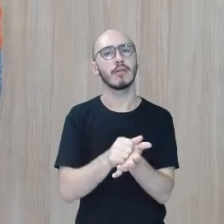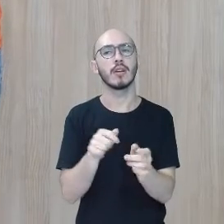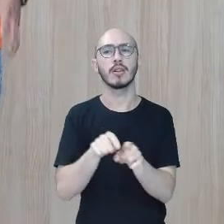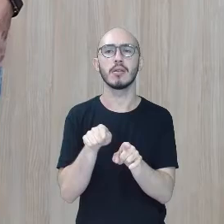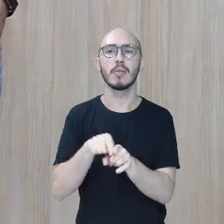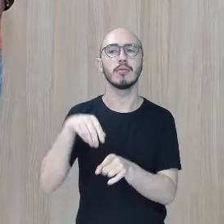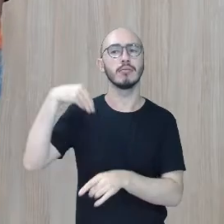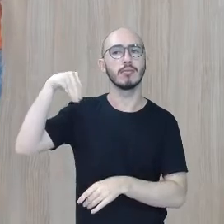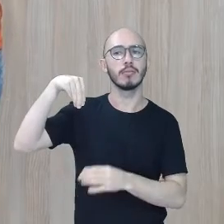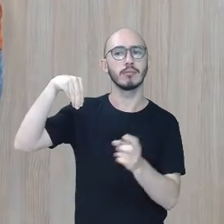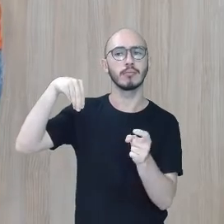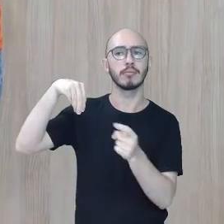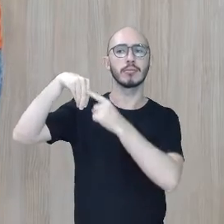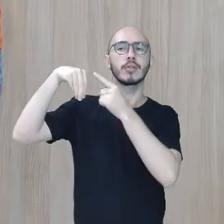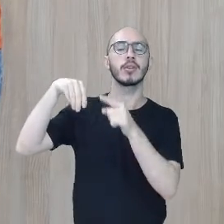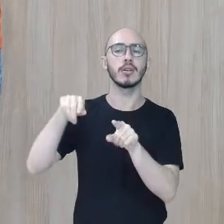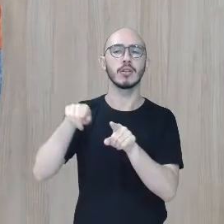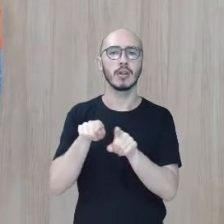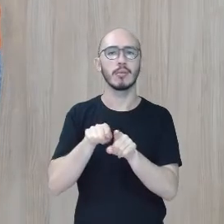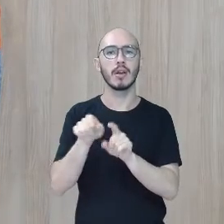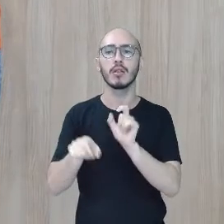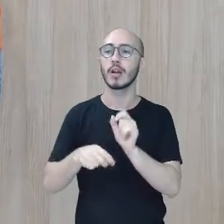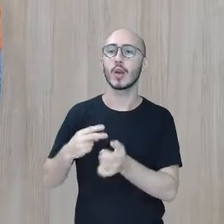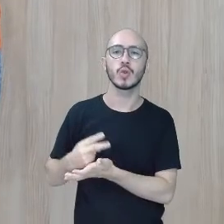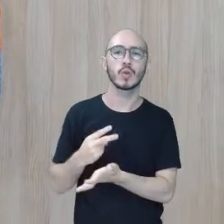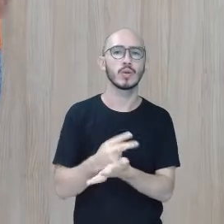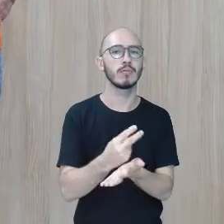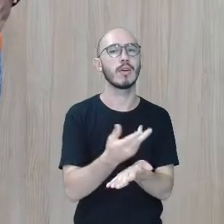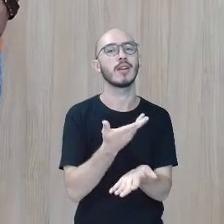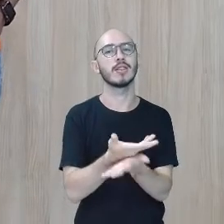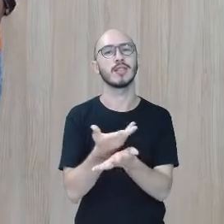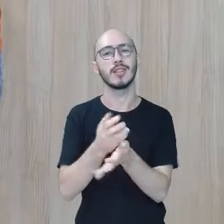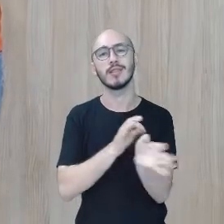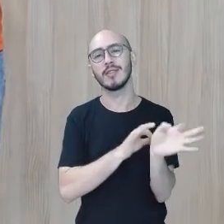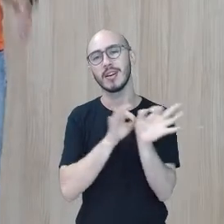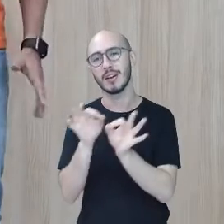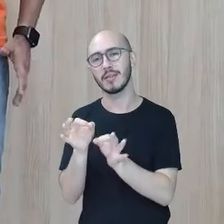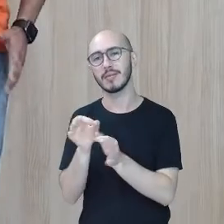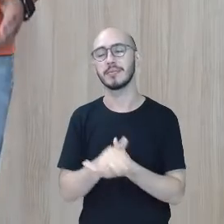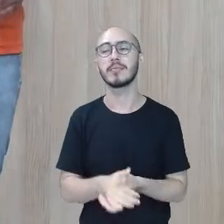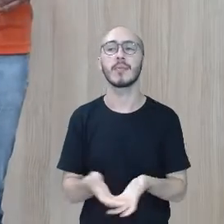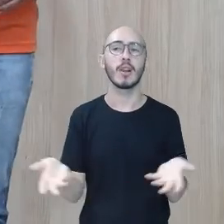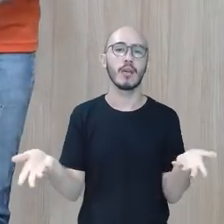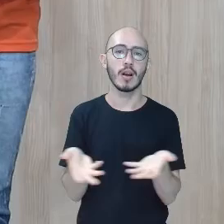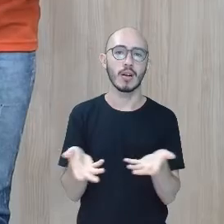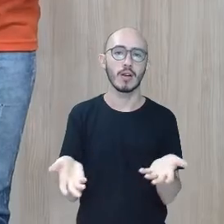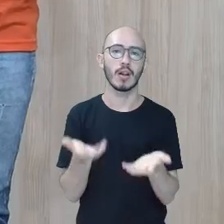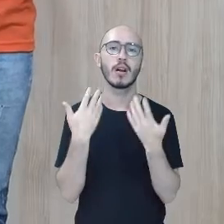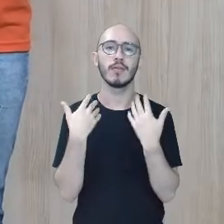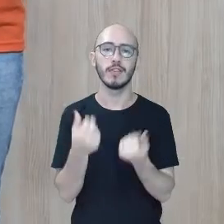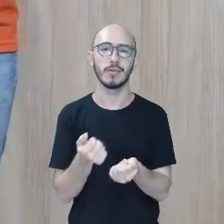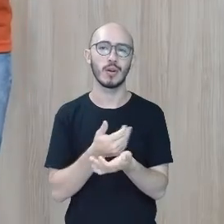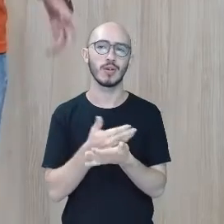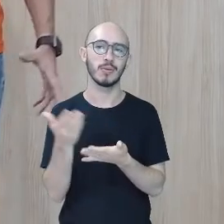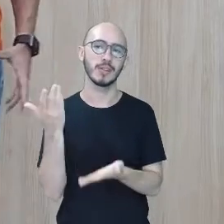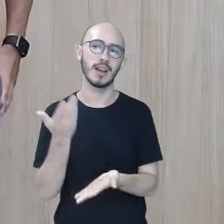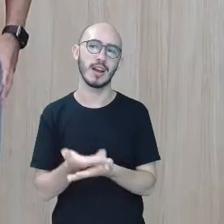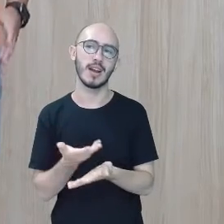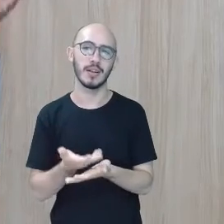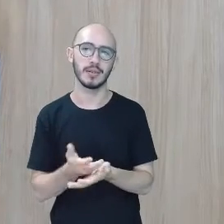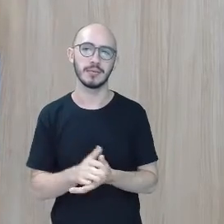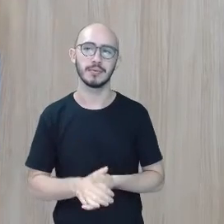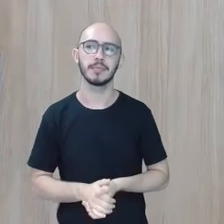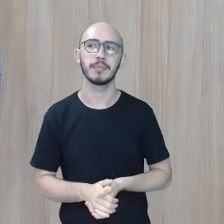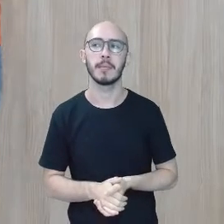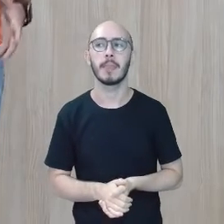ativar o sininho, certo? E não perder nenhum vídeo, tá bom? Sem mais delongas, vamos começar a nossa aula